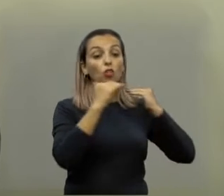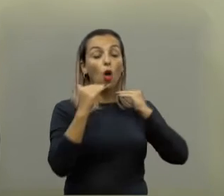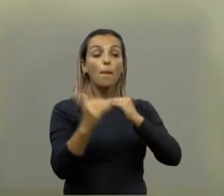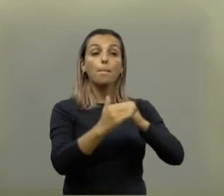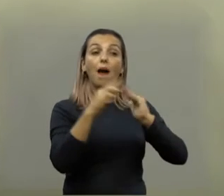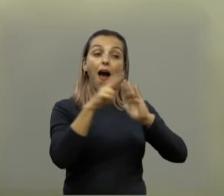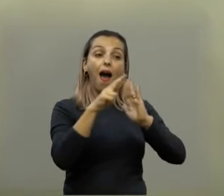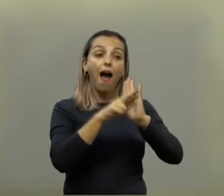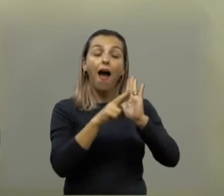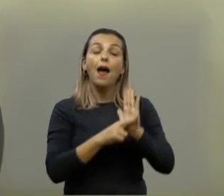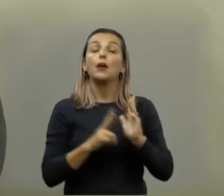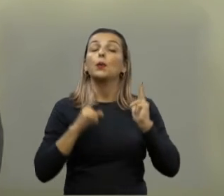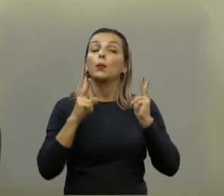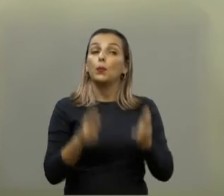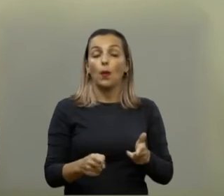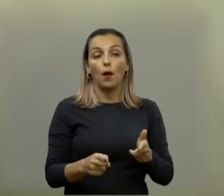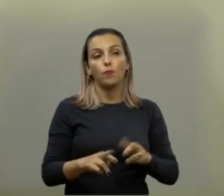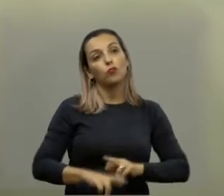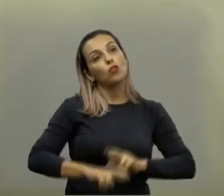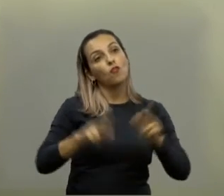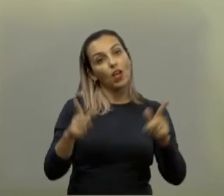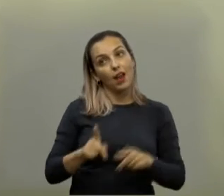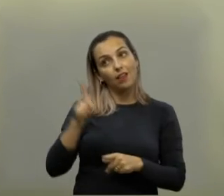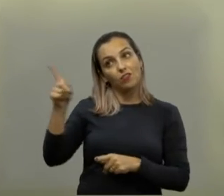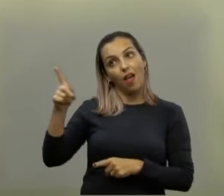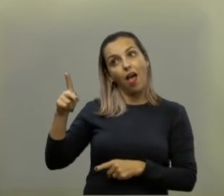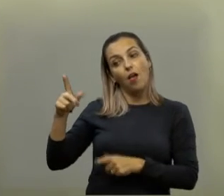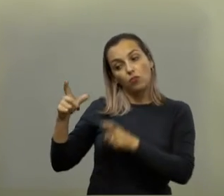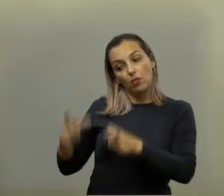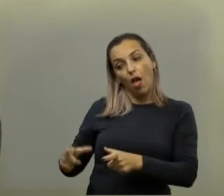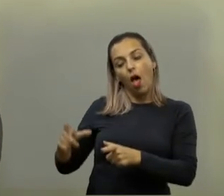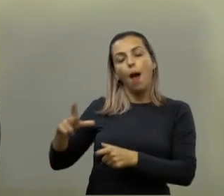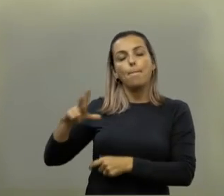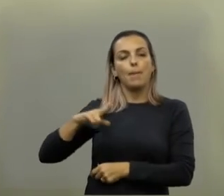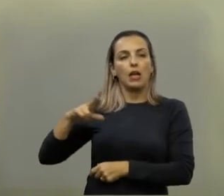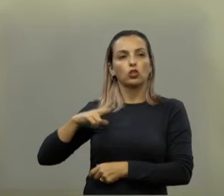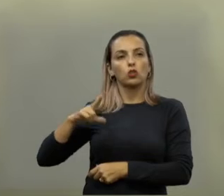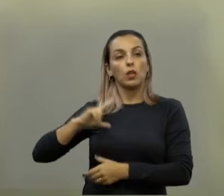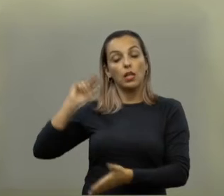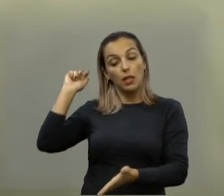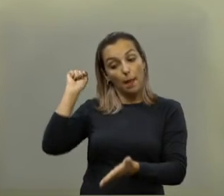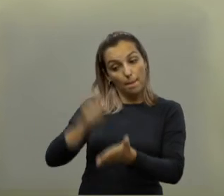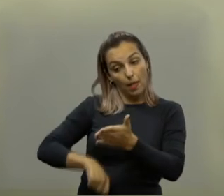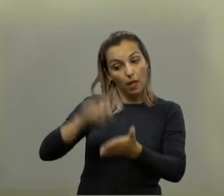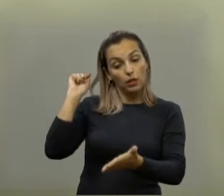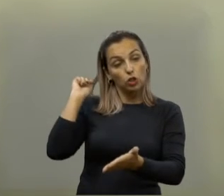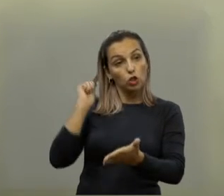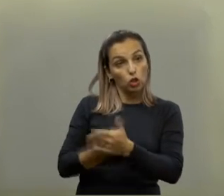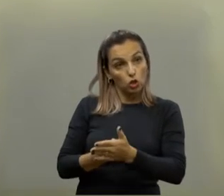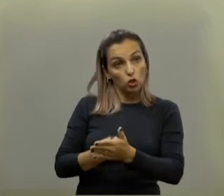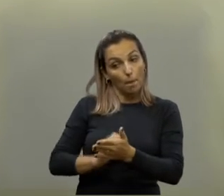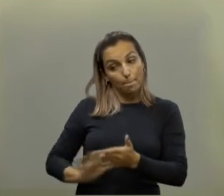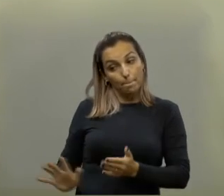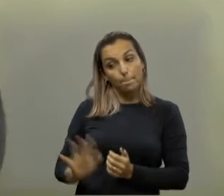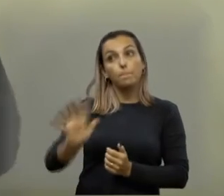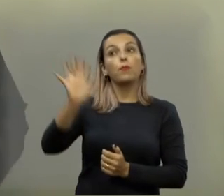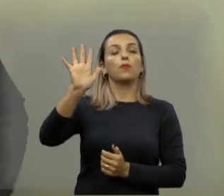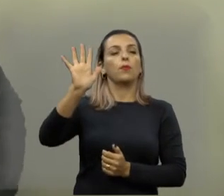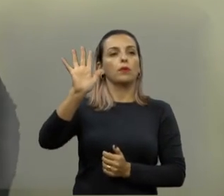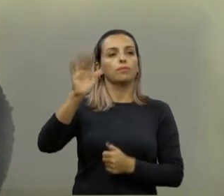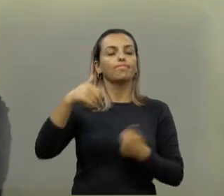mesma normativa Regente diferente do cemitério os particulares que inclusive cobram essas taxas estão taxas altíssimas